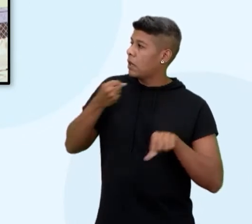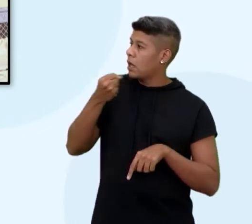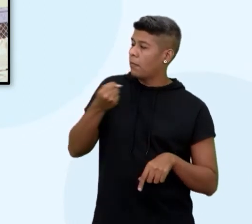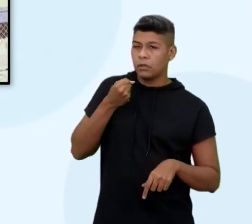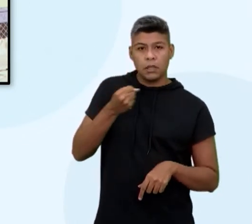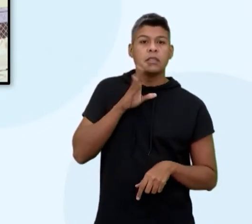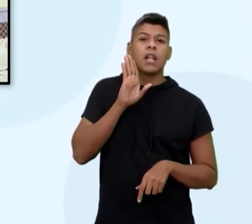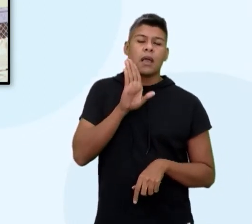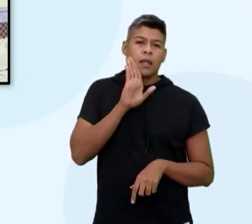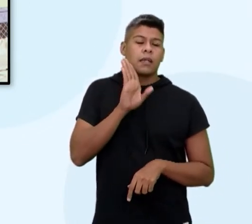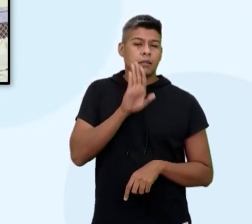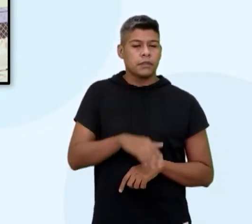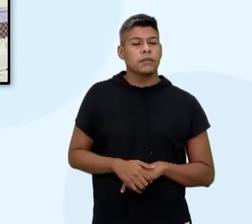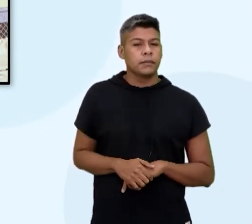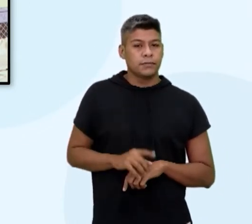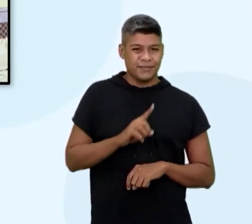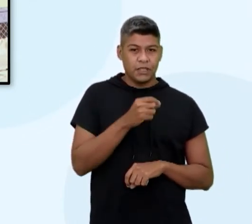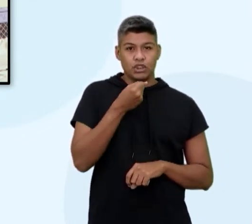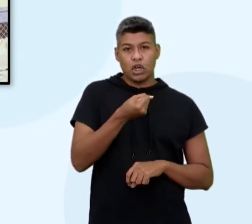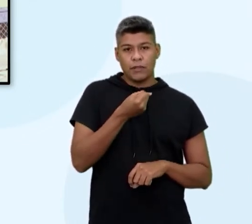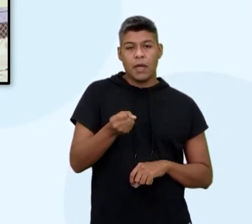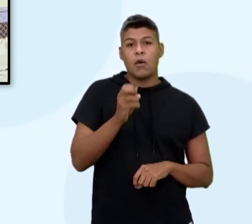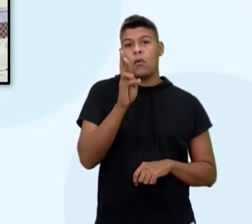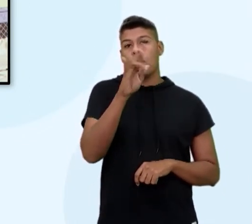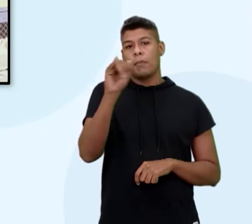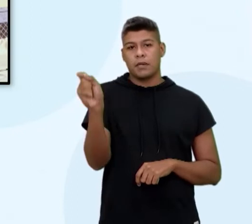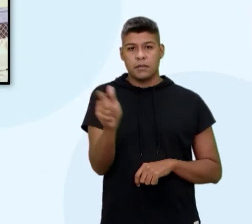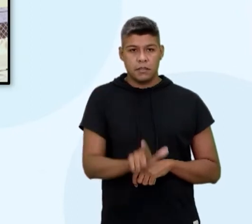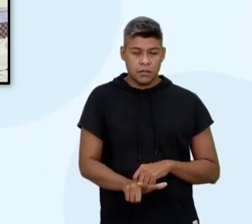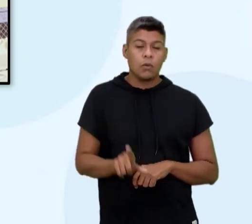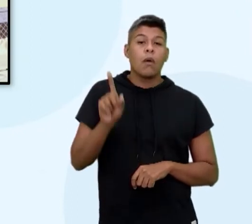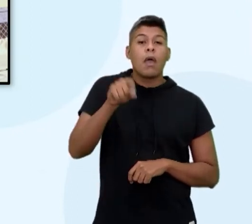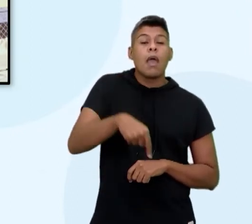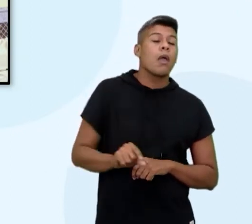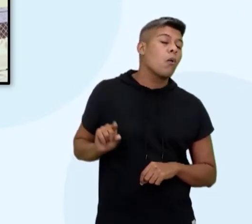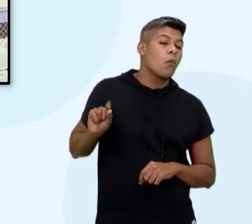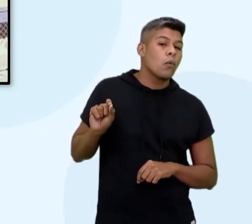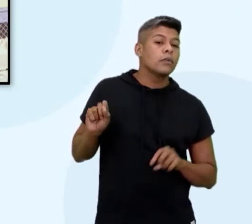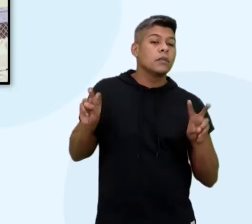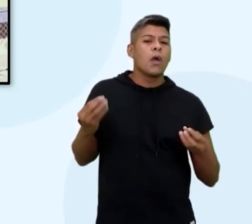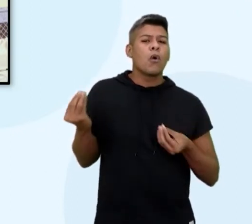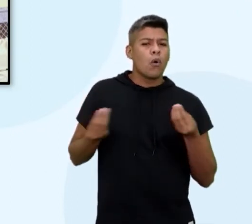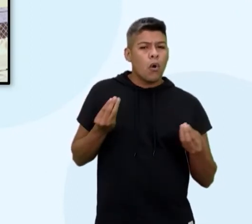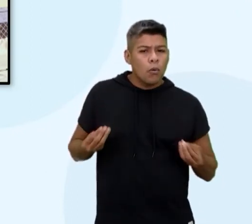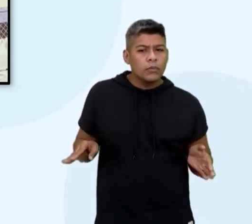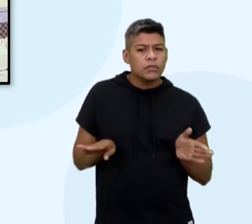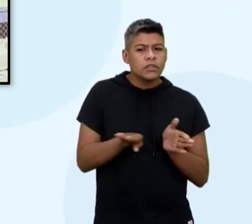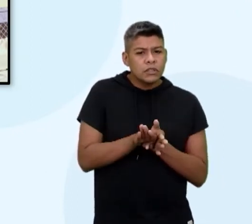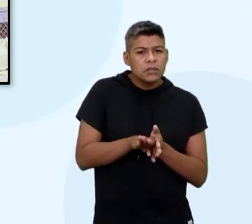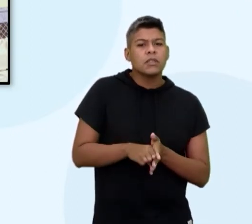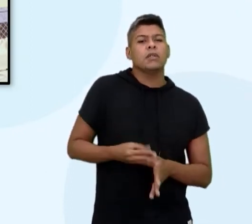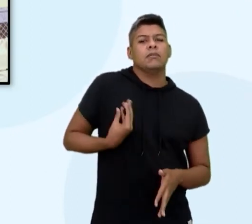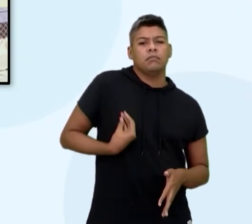reportagem bem legal lá do jornal Brasil de Fato, e o texto dessa reportagem é: como chegamos ao ponto